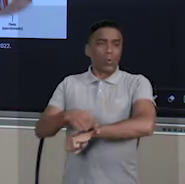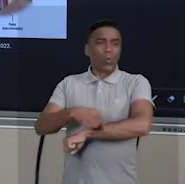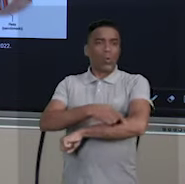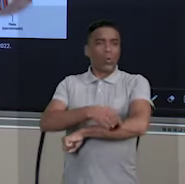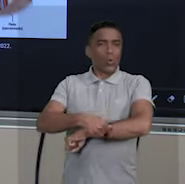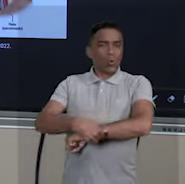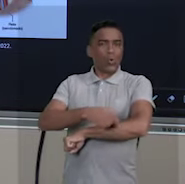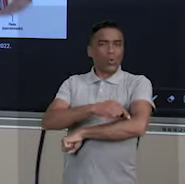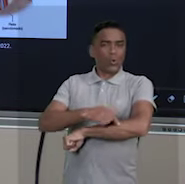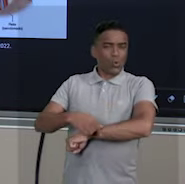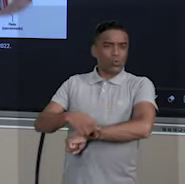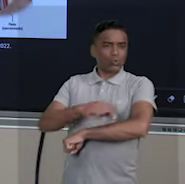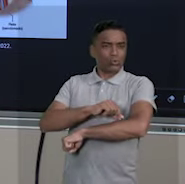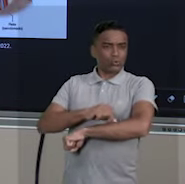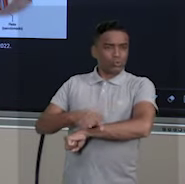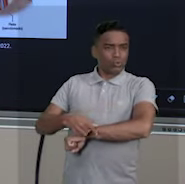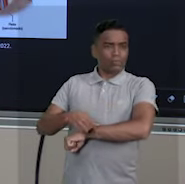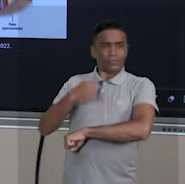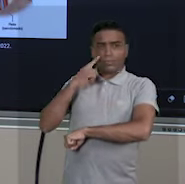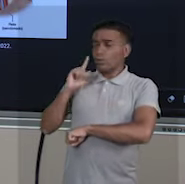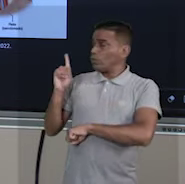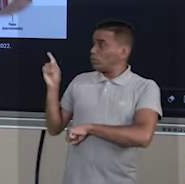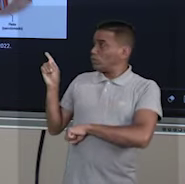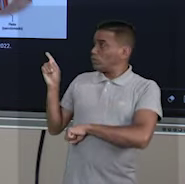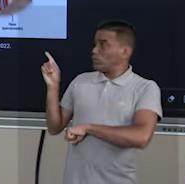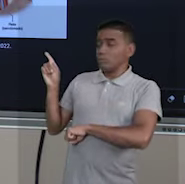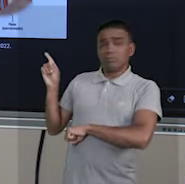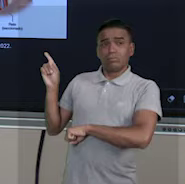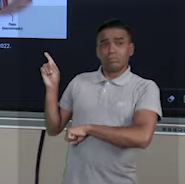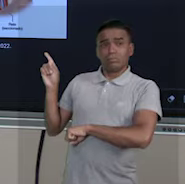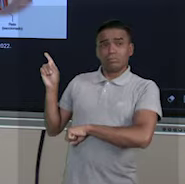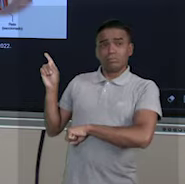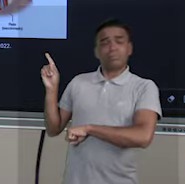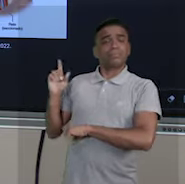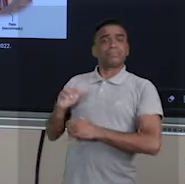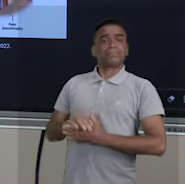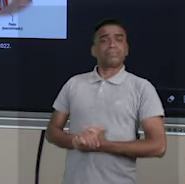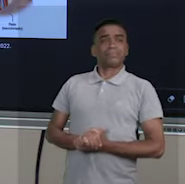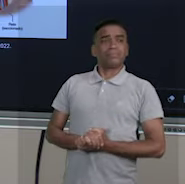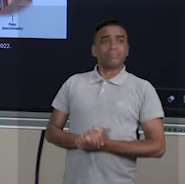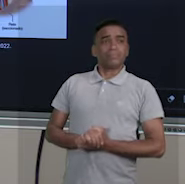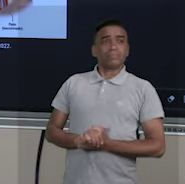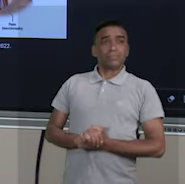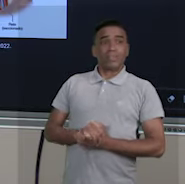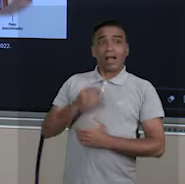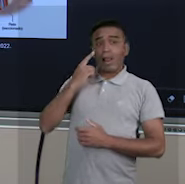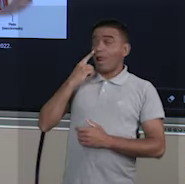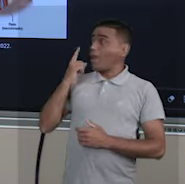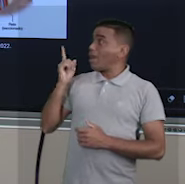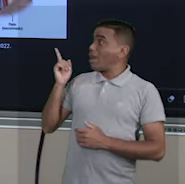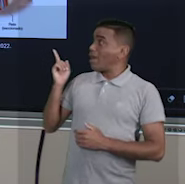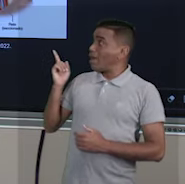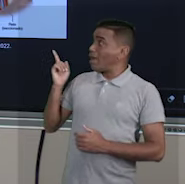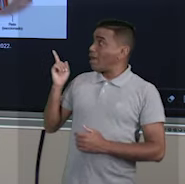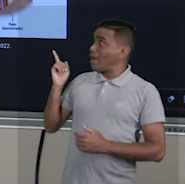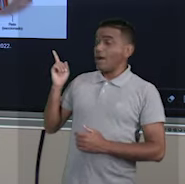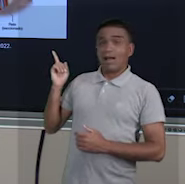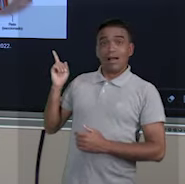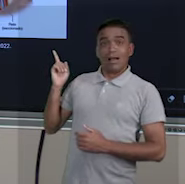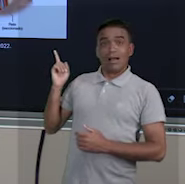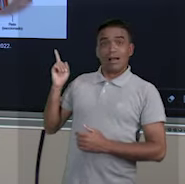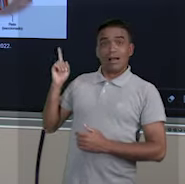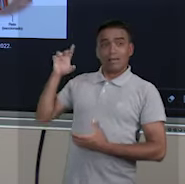os nossos músculos fazendo parte aqui do sistema esquelético, e temos, chegando nesse rim, a gente